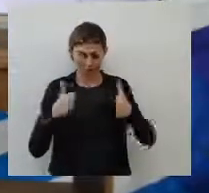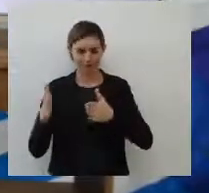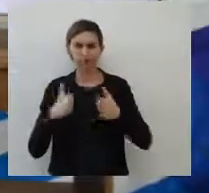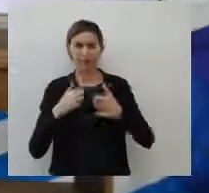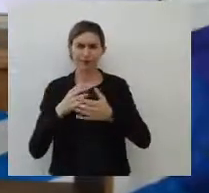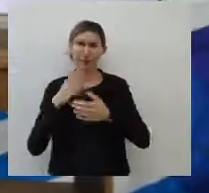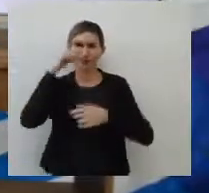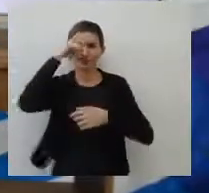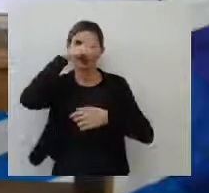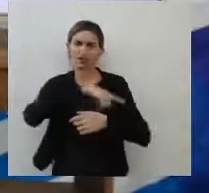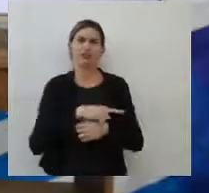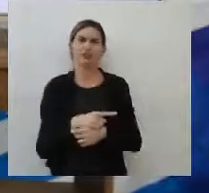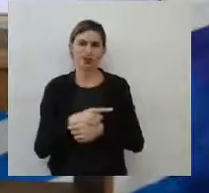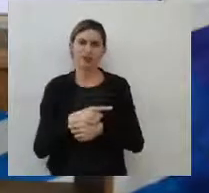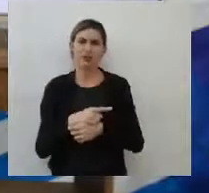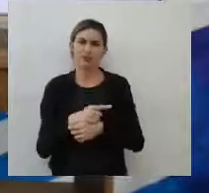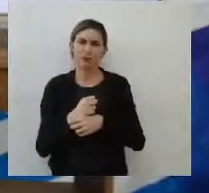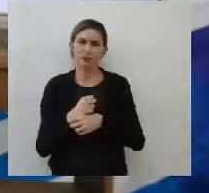grande sacrifício.